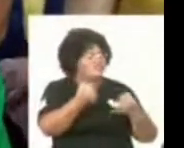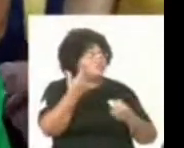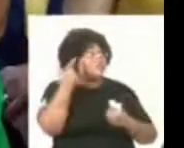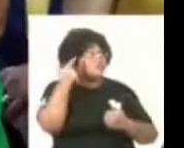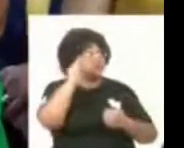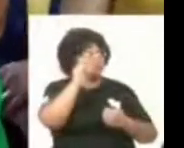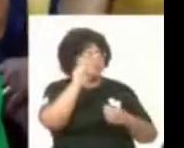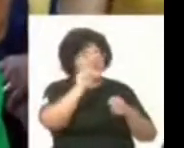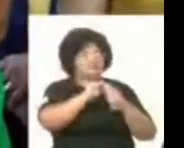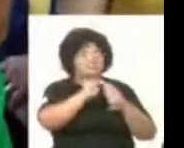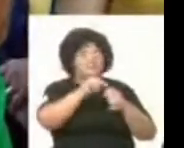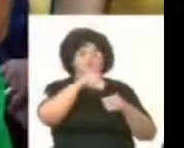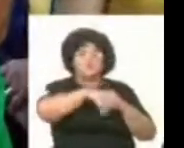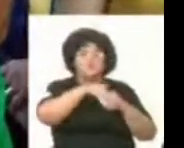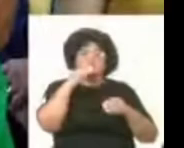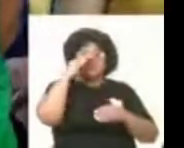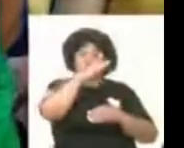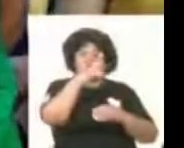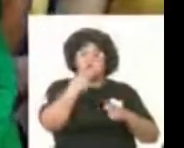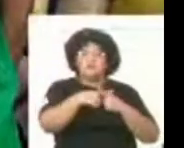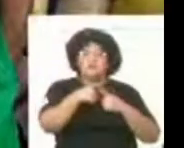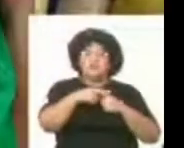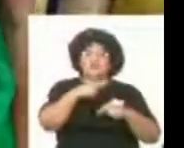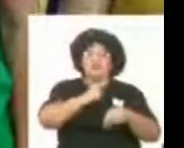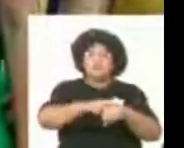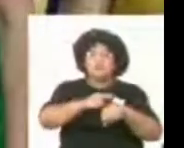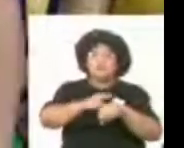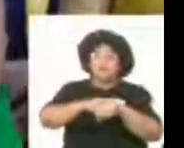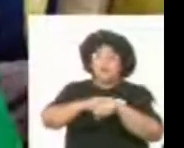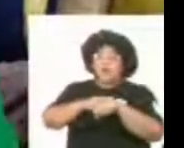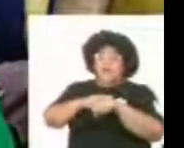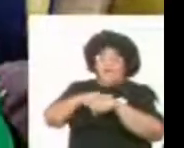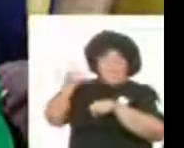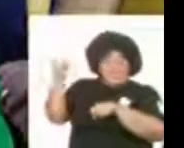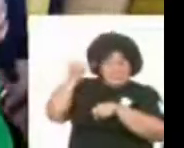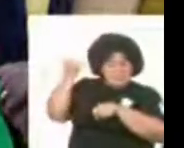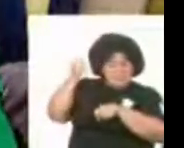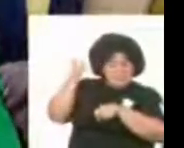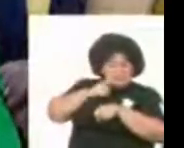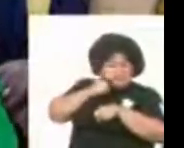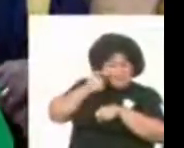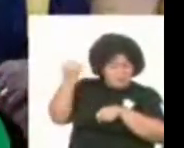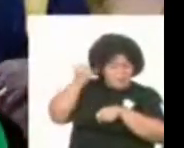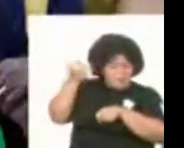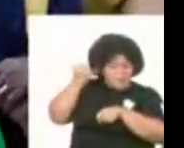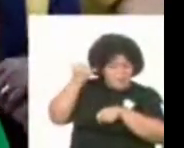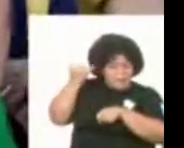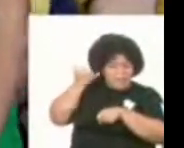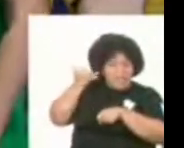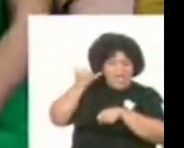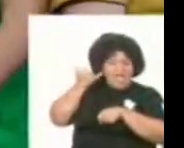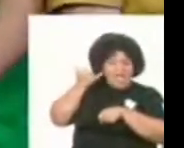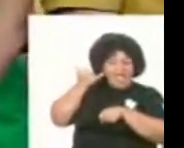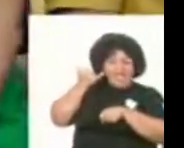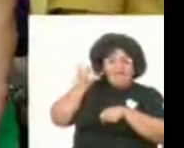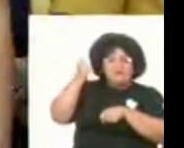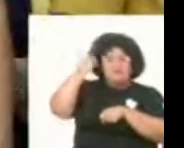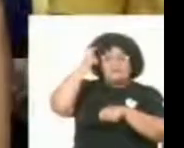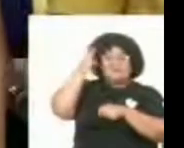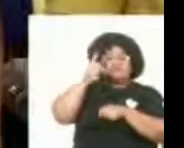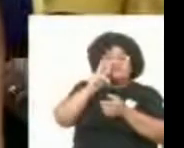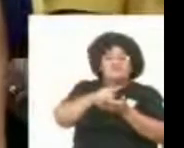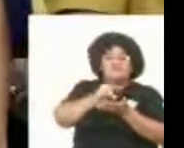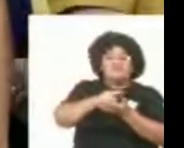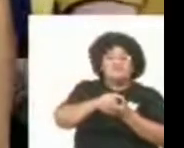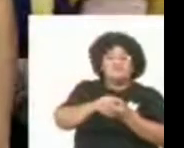Jesus. Porque foi muito tempo, irmãos, recebendo mentira, engano. Muito tempo recebendo esses enganos. Eu estou certo de que é o